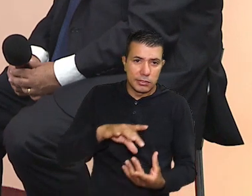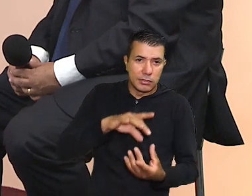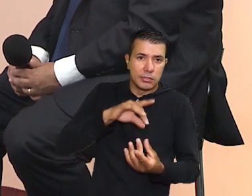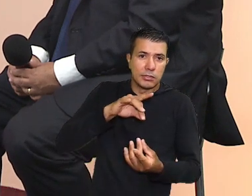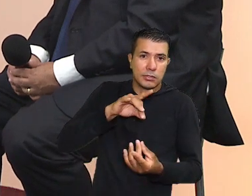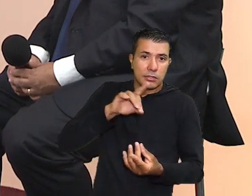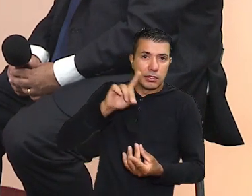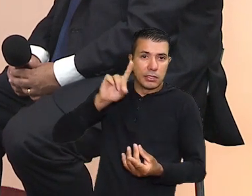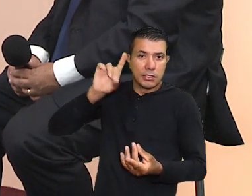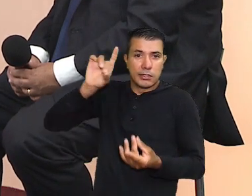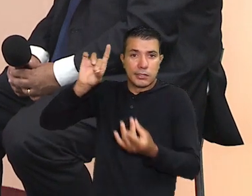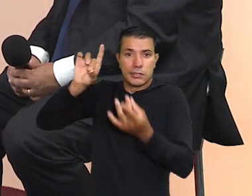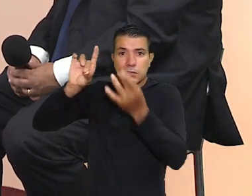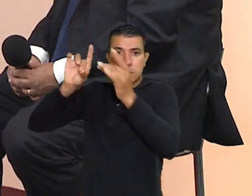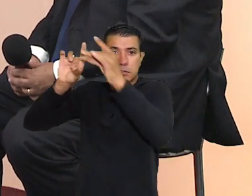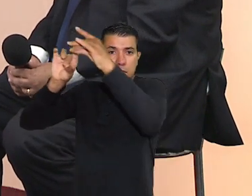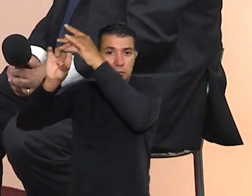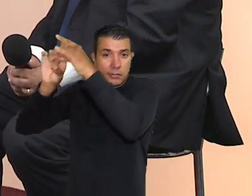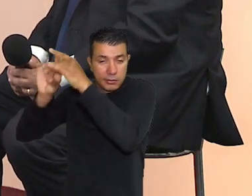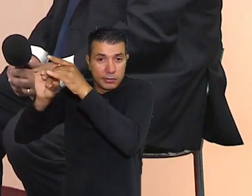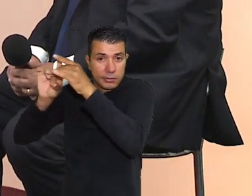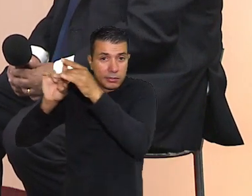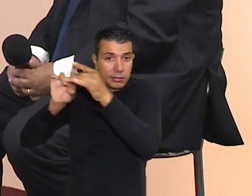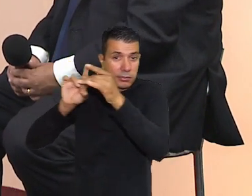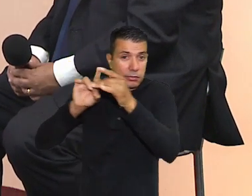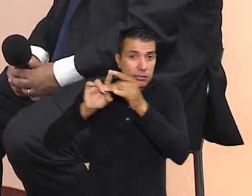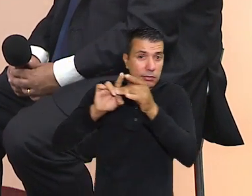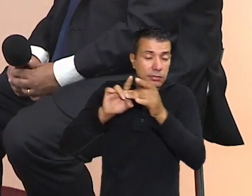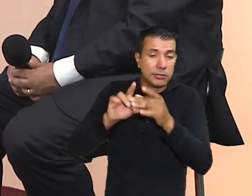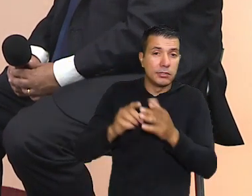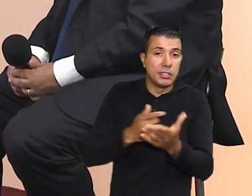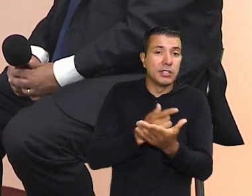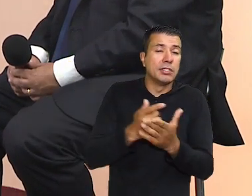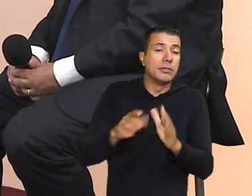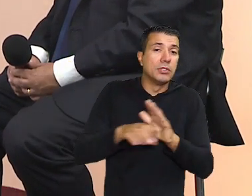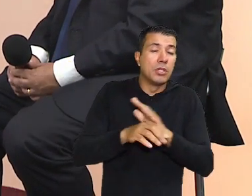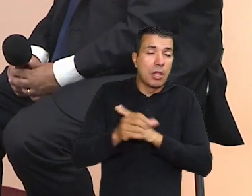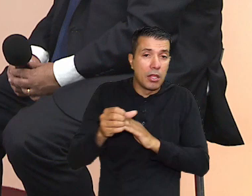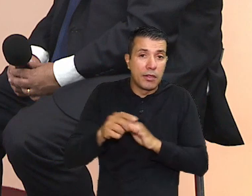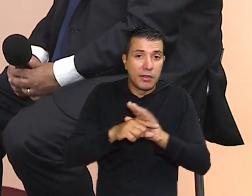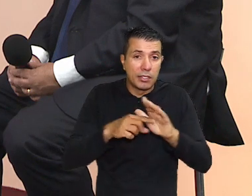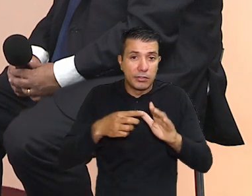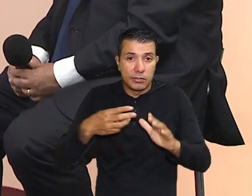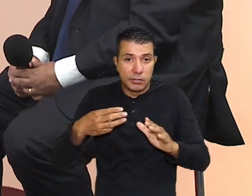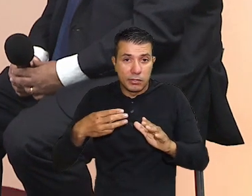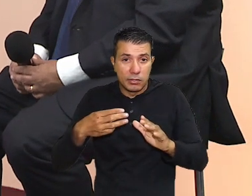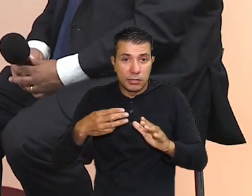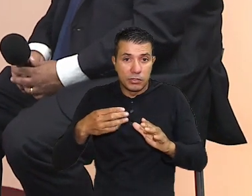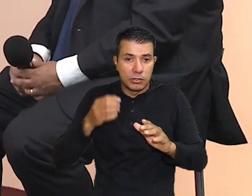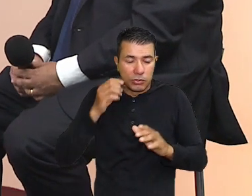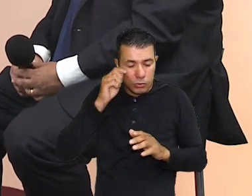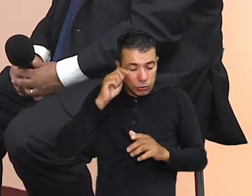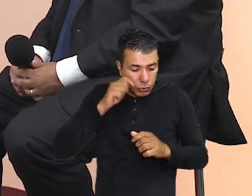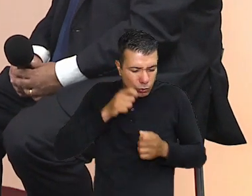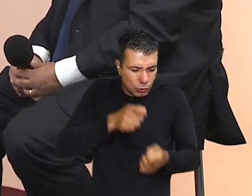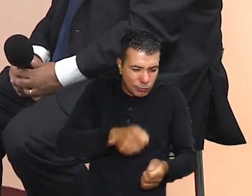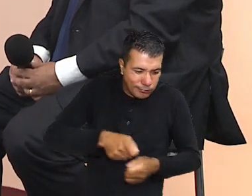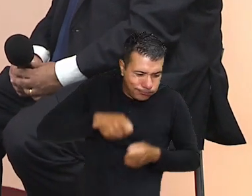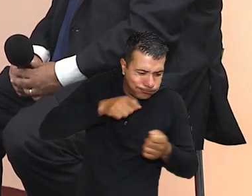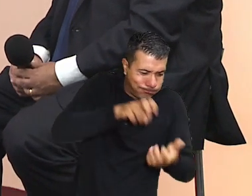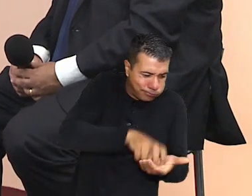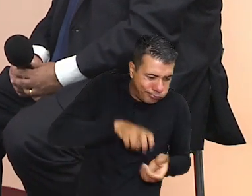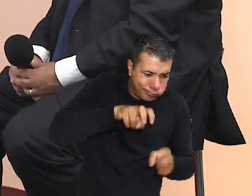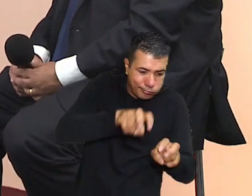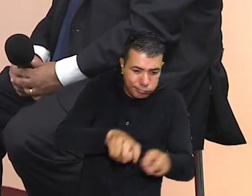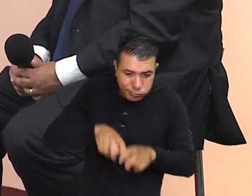de Gênesis, capítulo 3, o verso 19, diz o seguinte: no suor do rosto comerás o teu pão, até que tornes à terra,